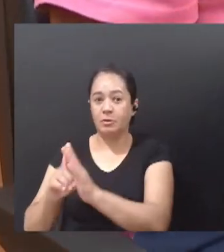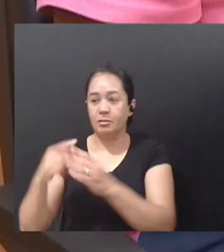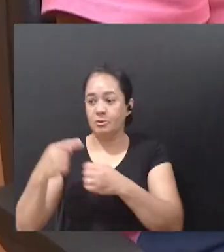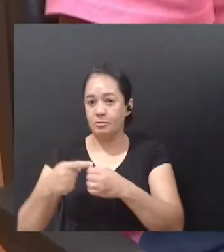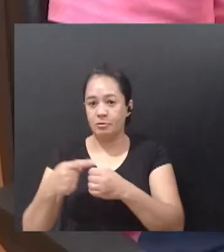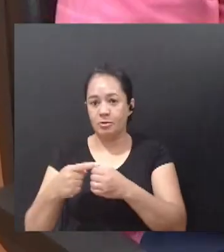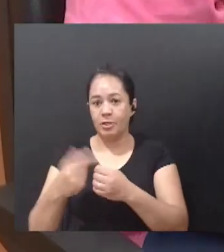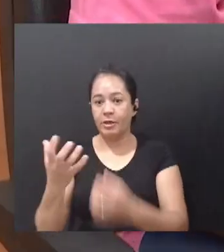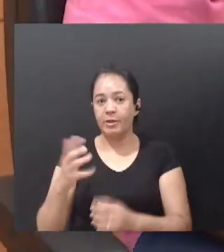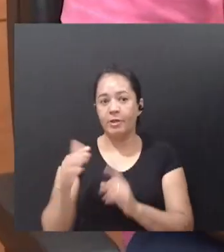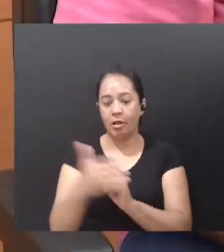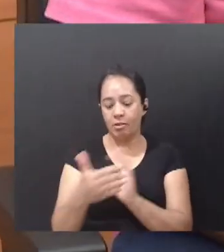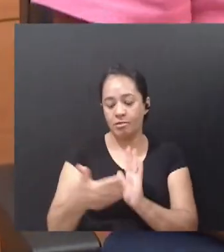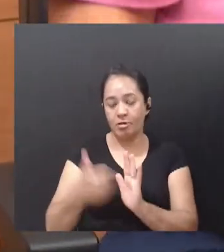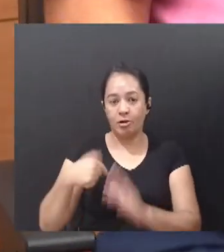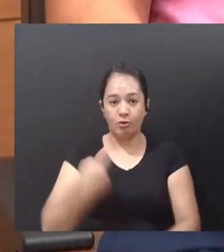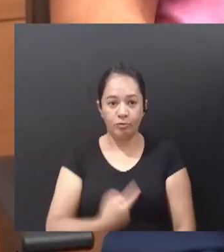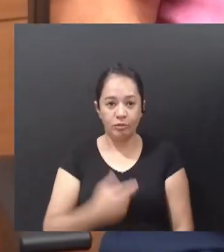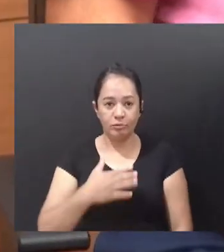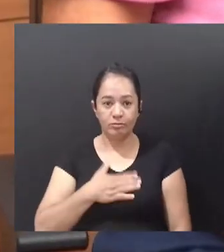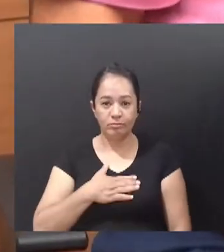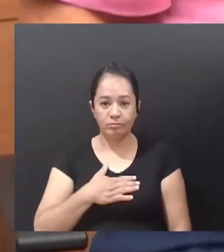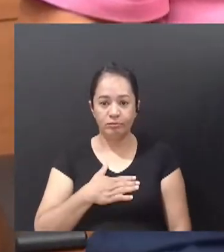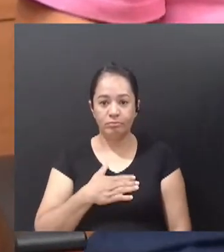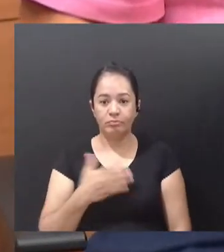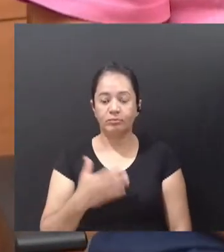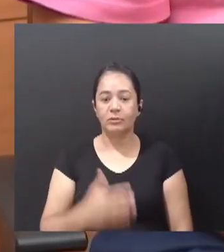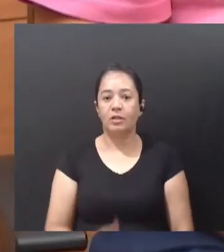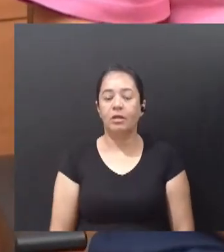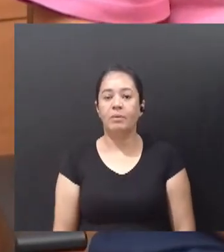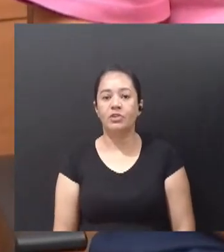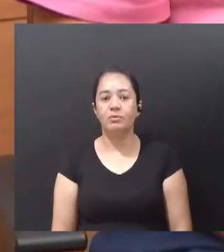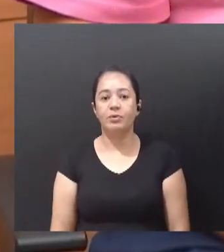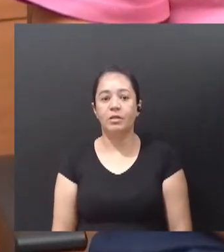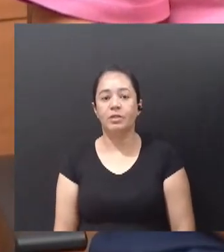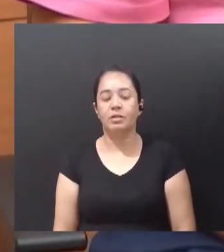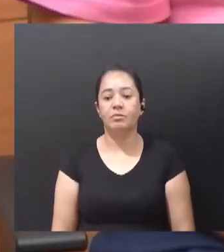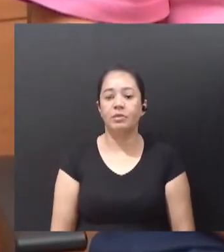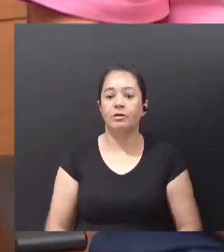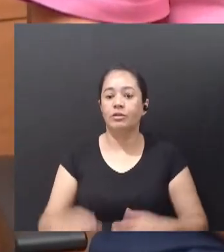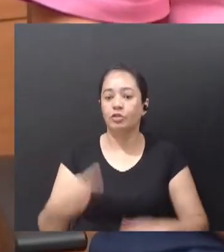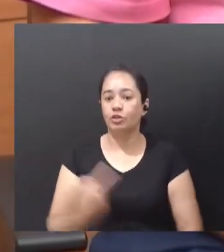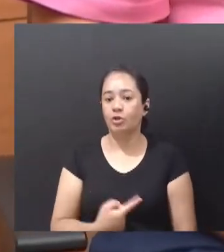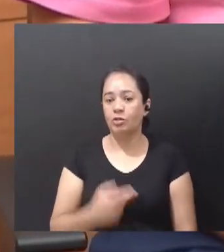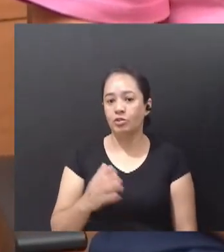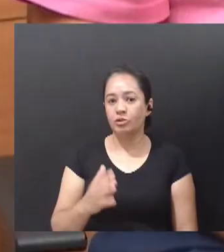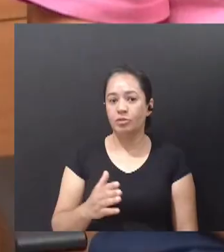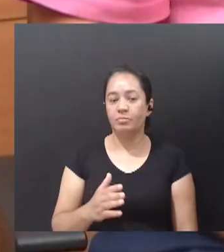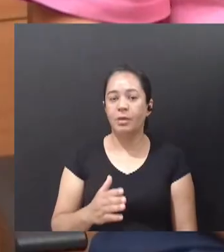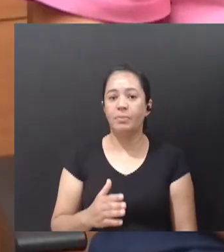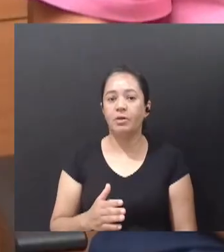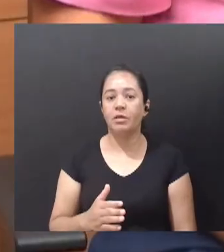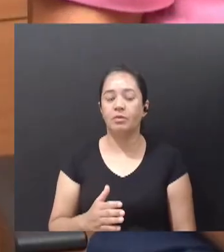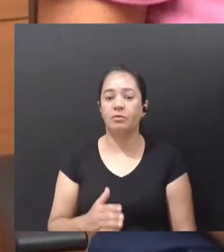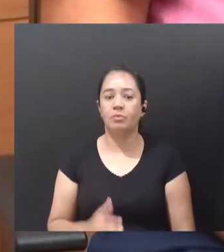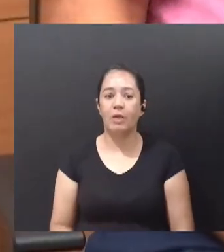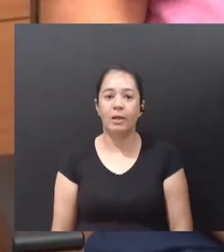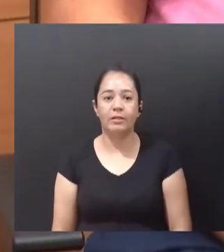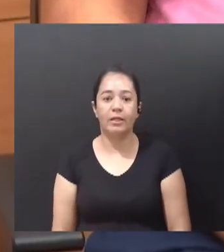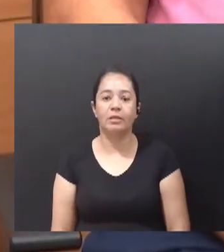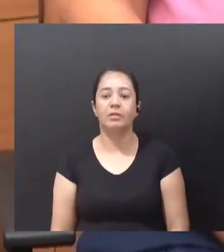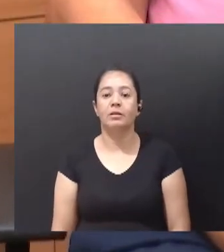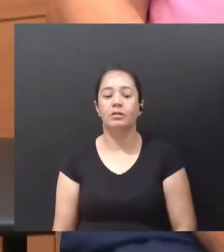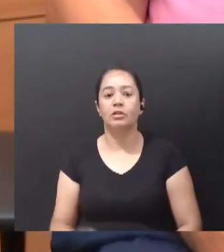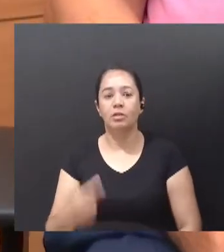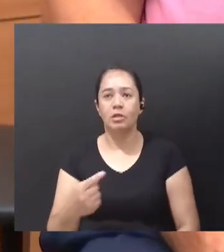nosso mandato. Por 2 vezes. A gente conseguiu aqui vencer esse processo, junto com os movimentos